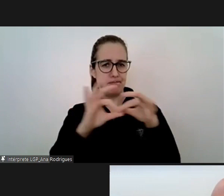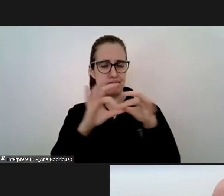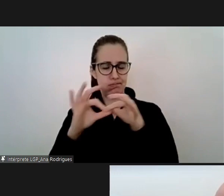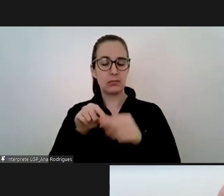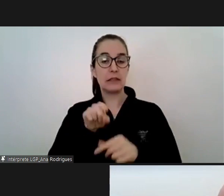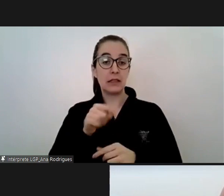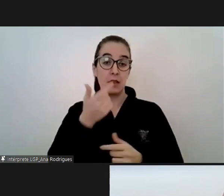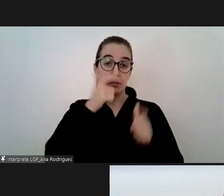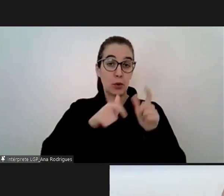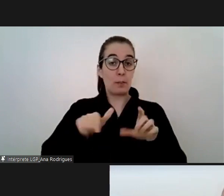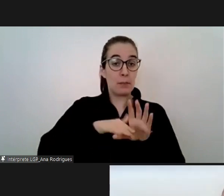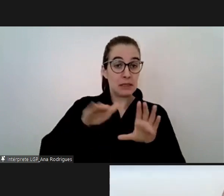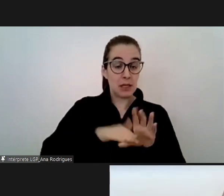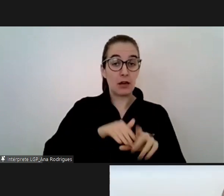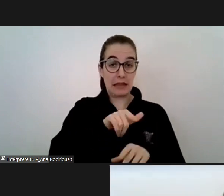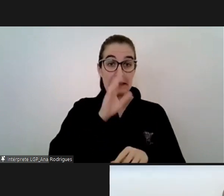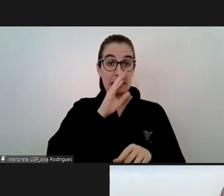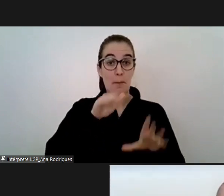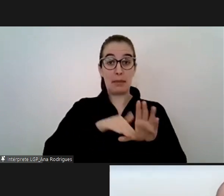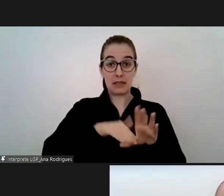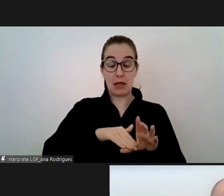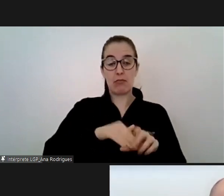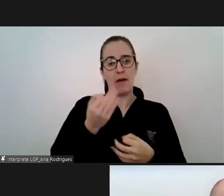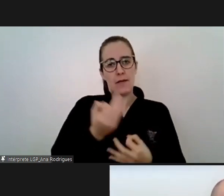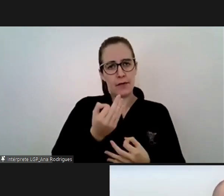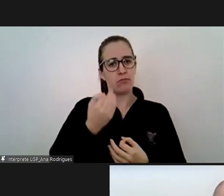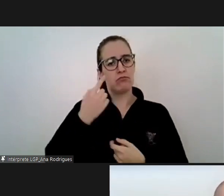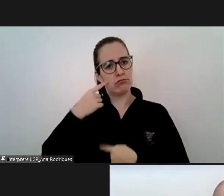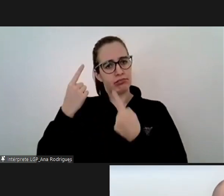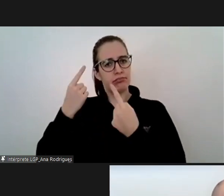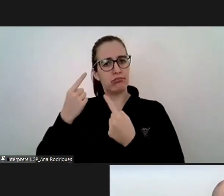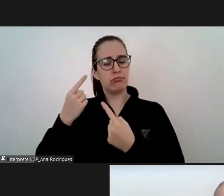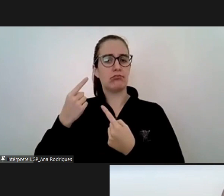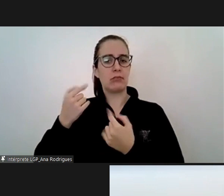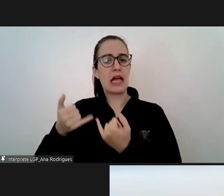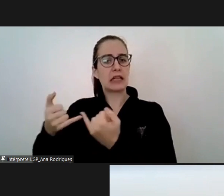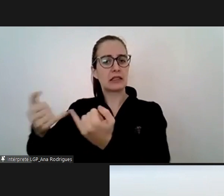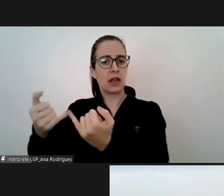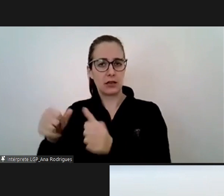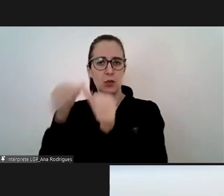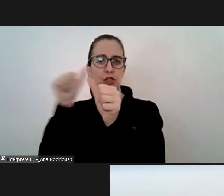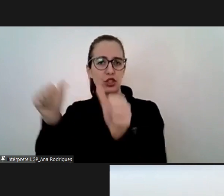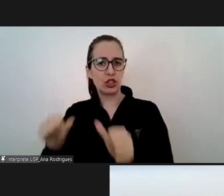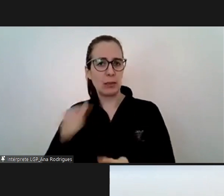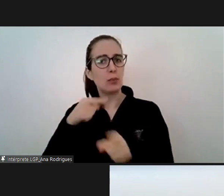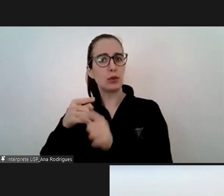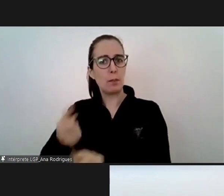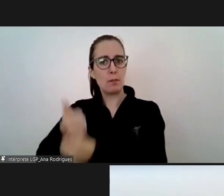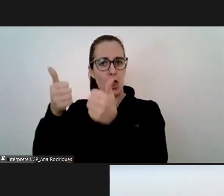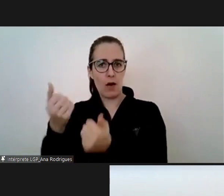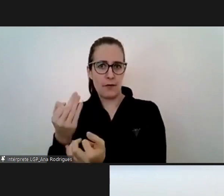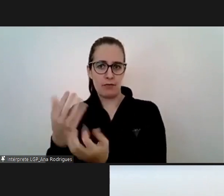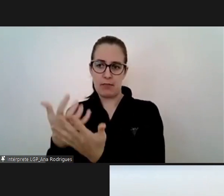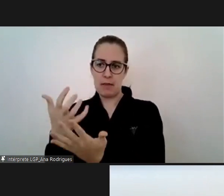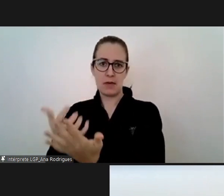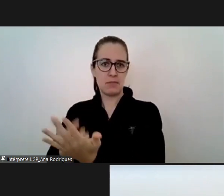dos cidadãos e como isso pode ou não refletir-se depois na construção, digamos, do sistema político, entre aspas,